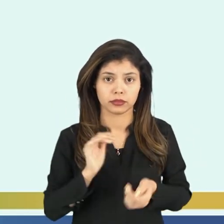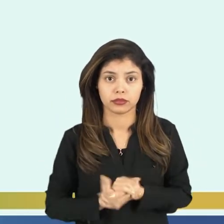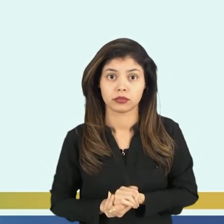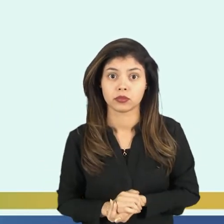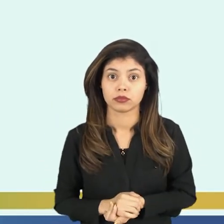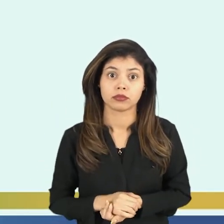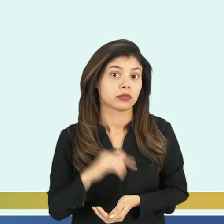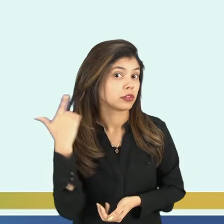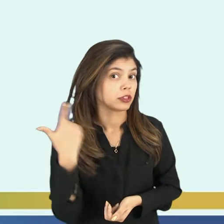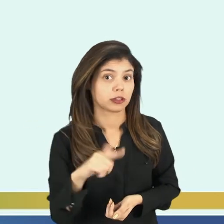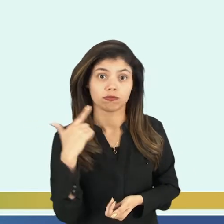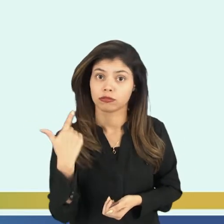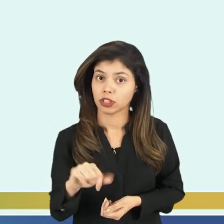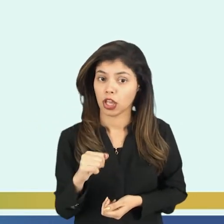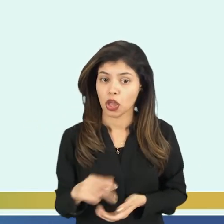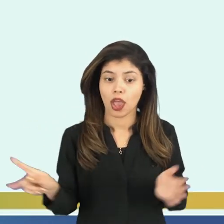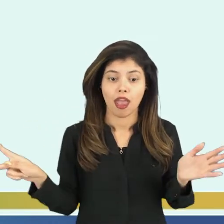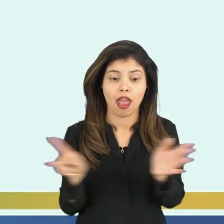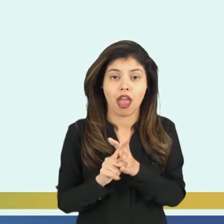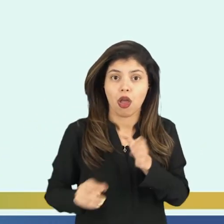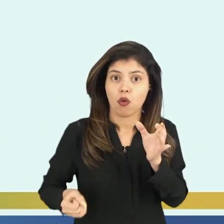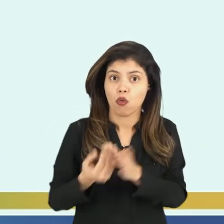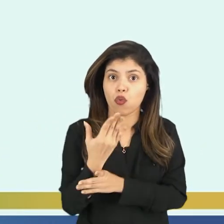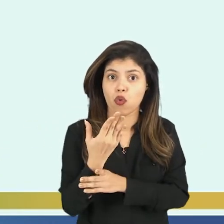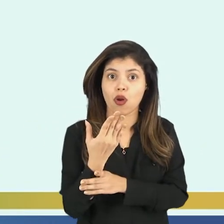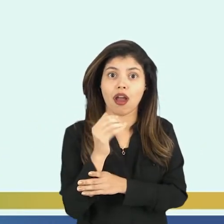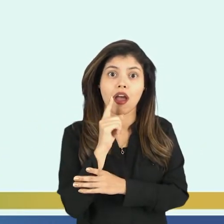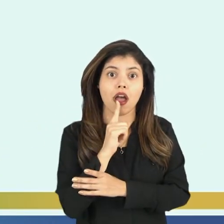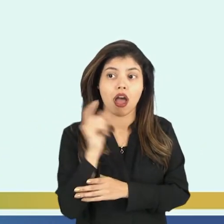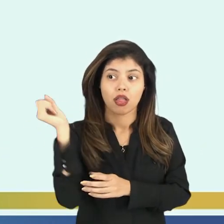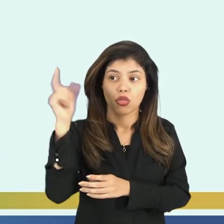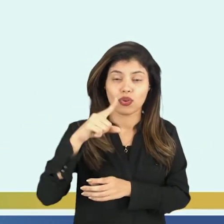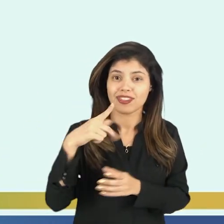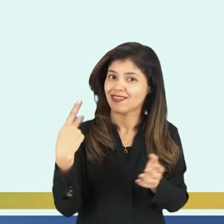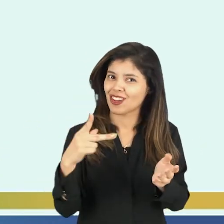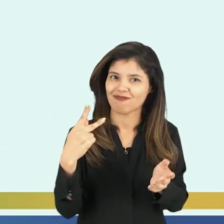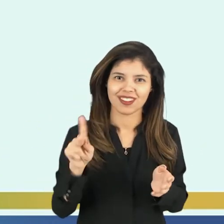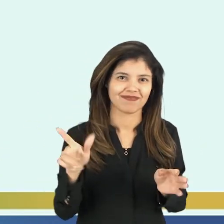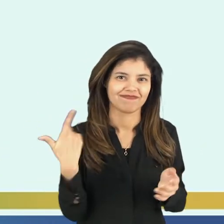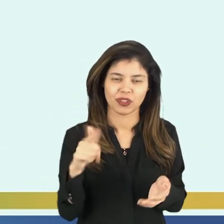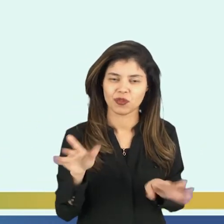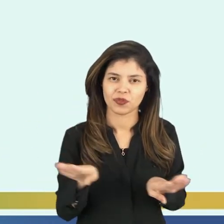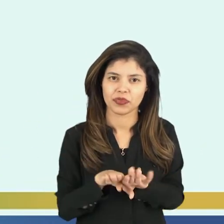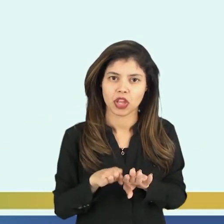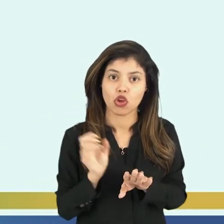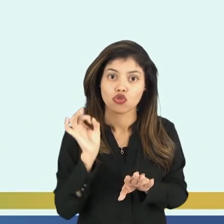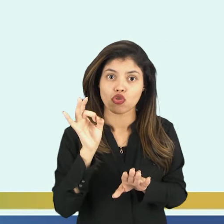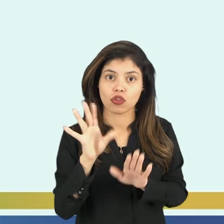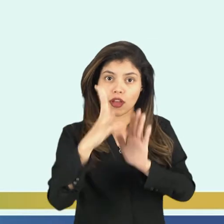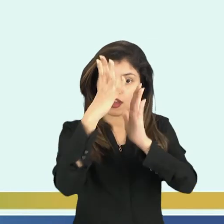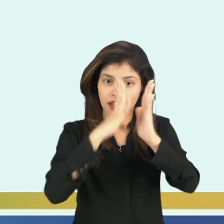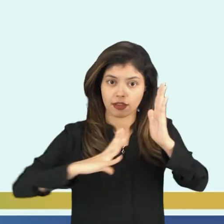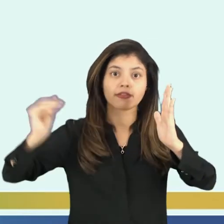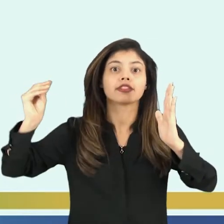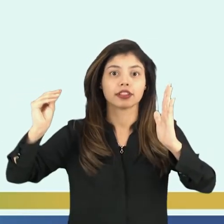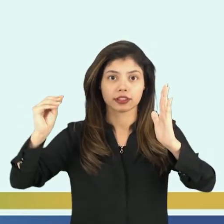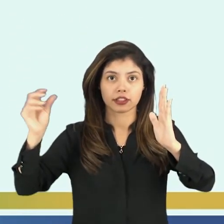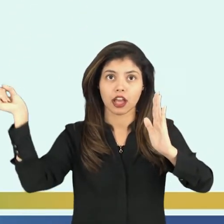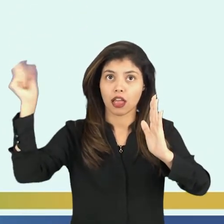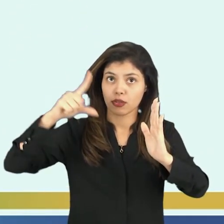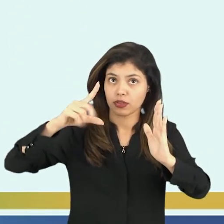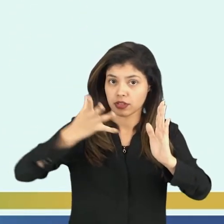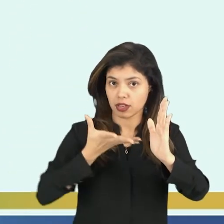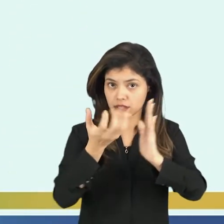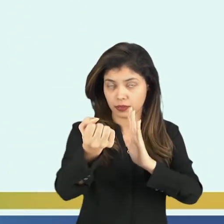Porque não possuem a capacidade de emitir luz própria. Eles apenas refletem a luz que